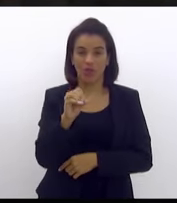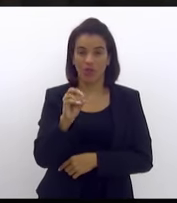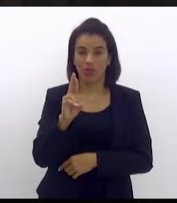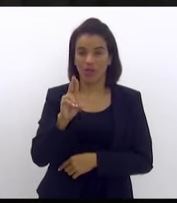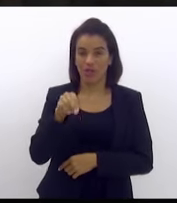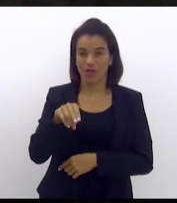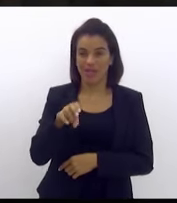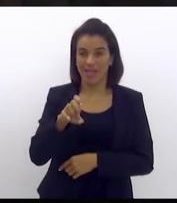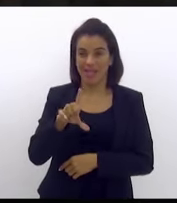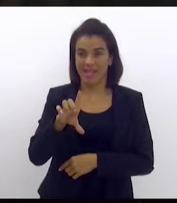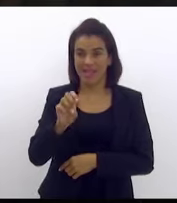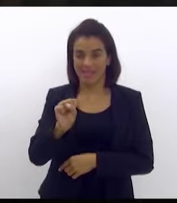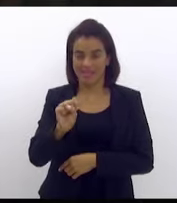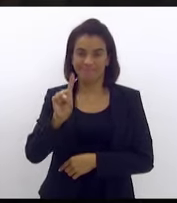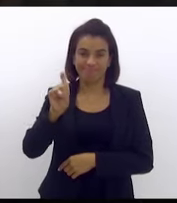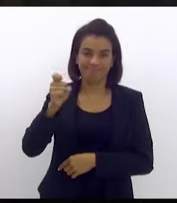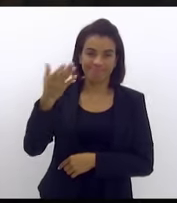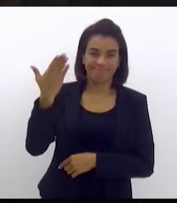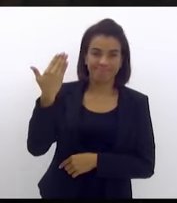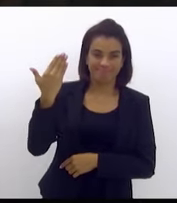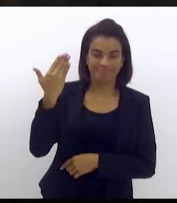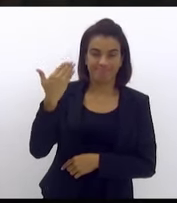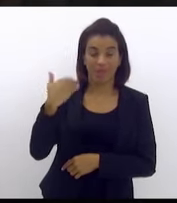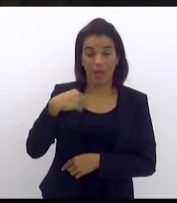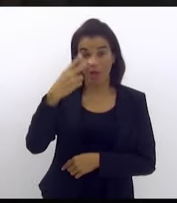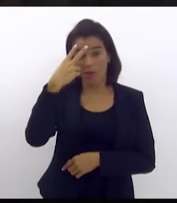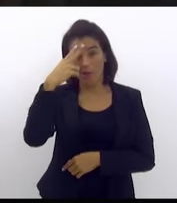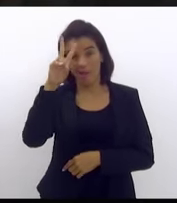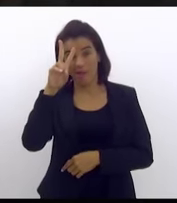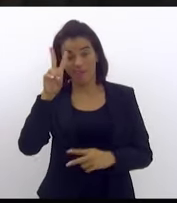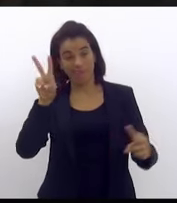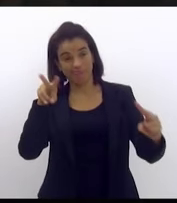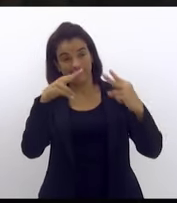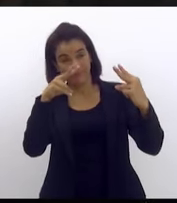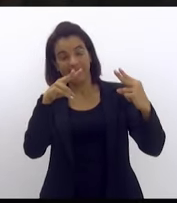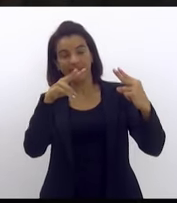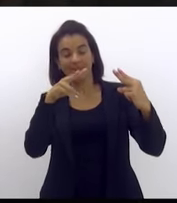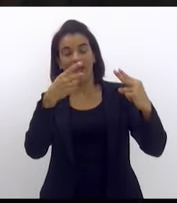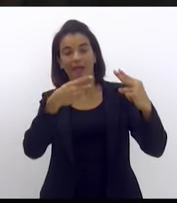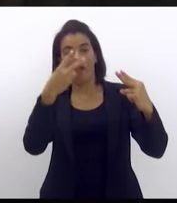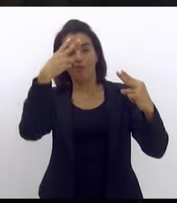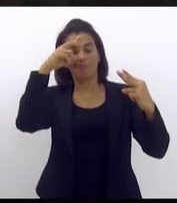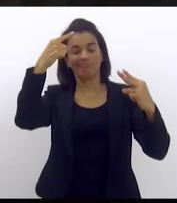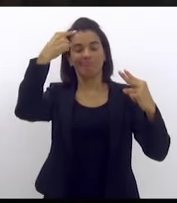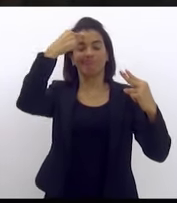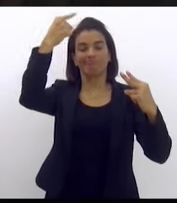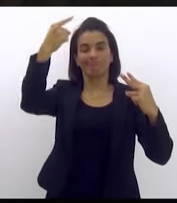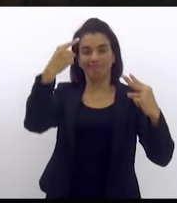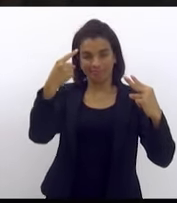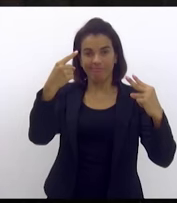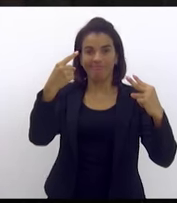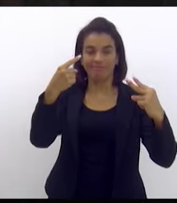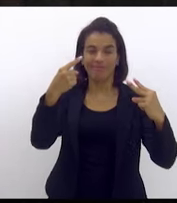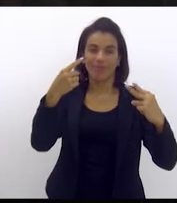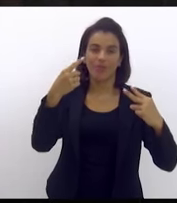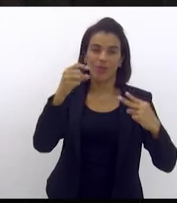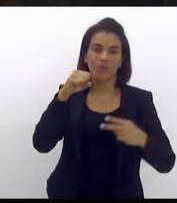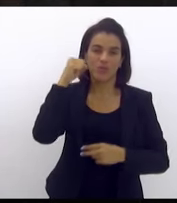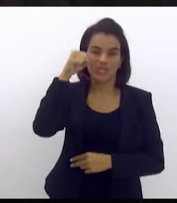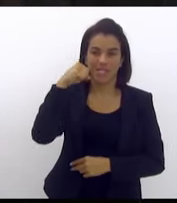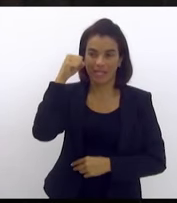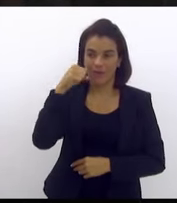né? E quando me lembro, quando olho para Vossa Excelência, sempre me lembro do